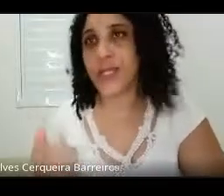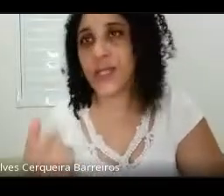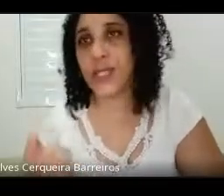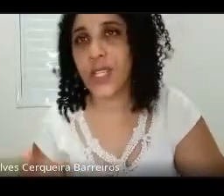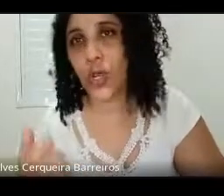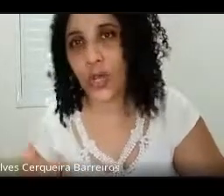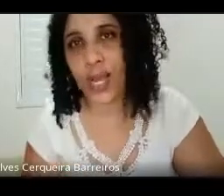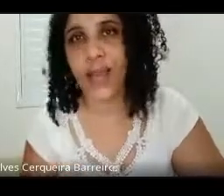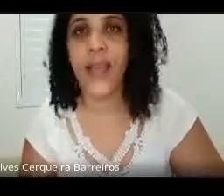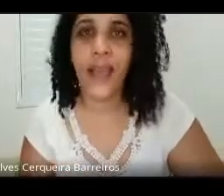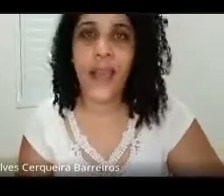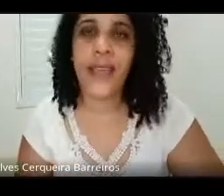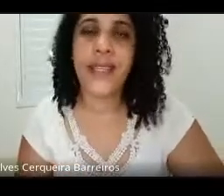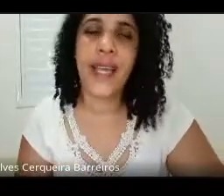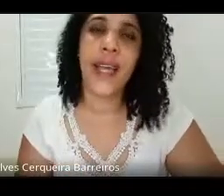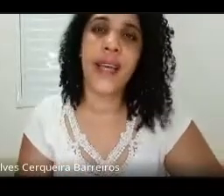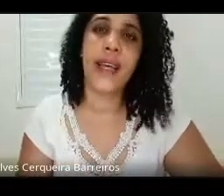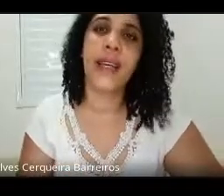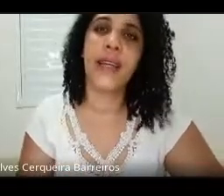eu preciso sim colocar